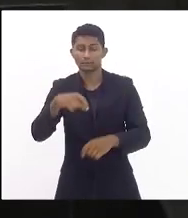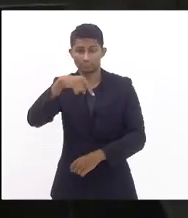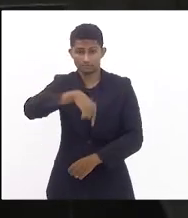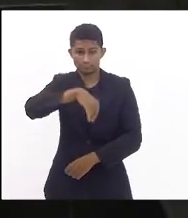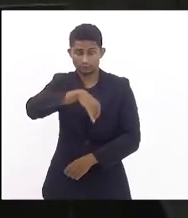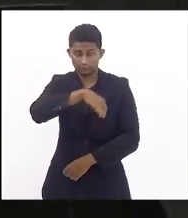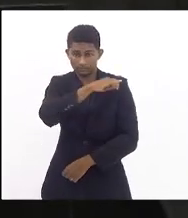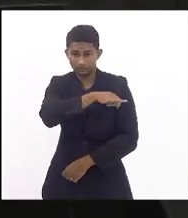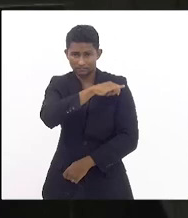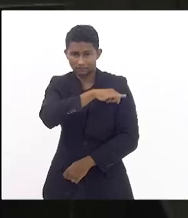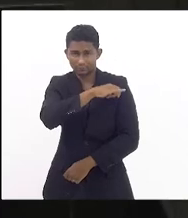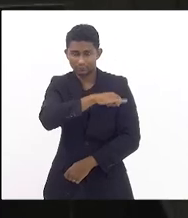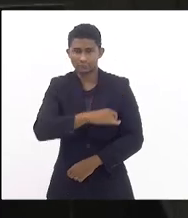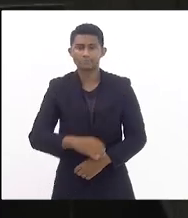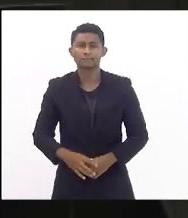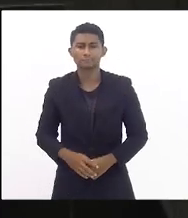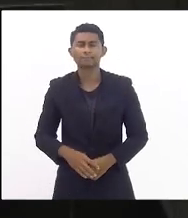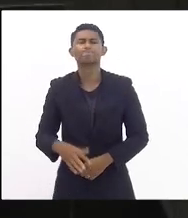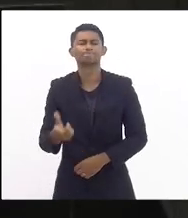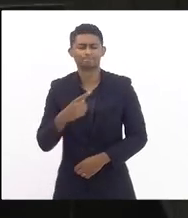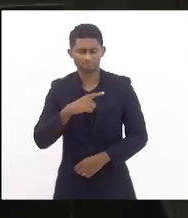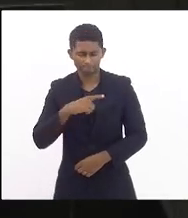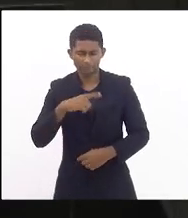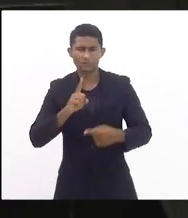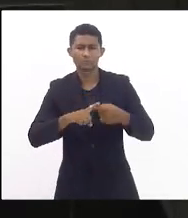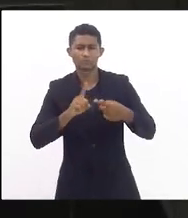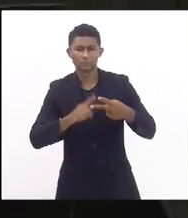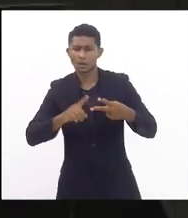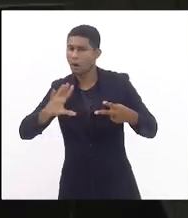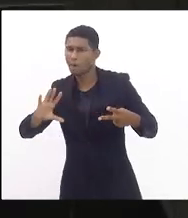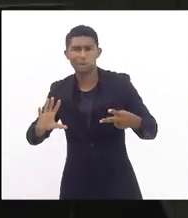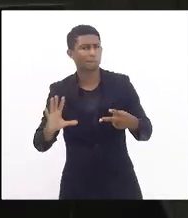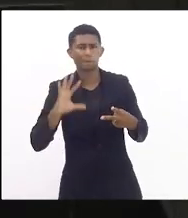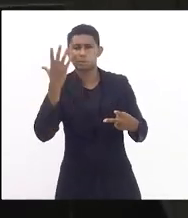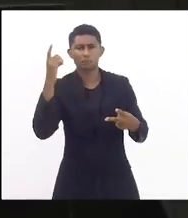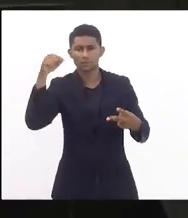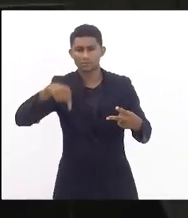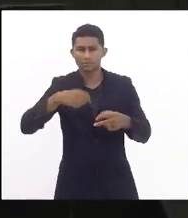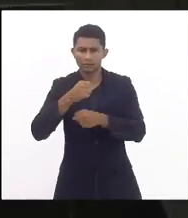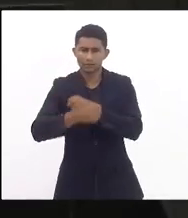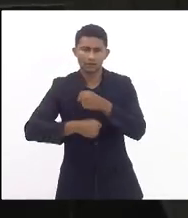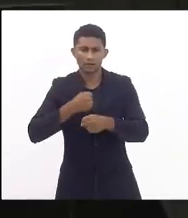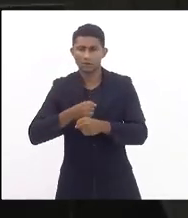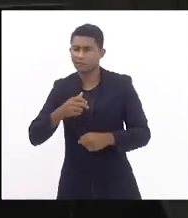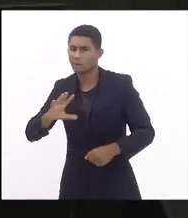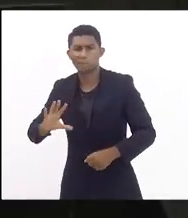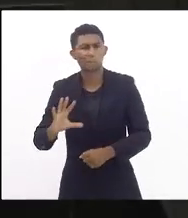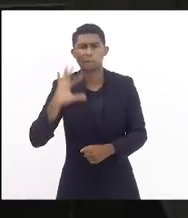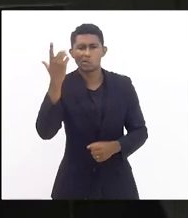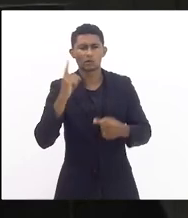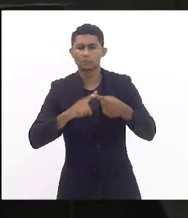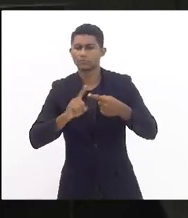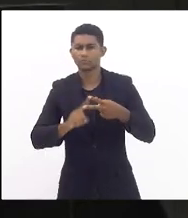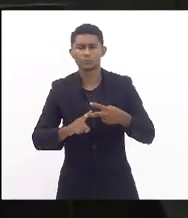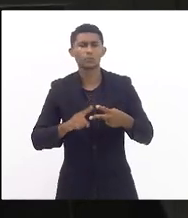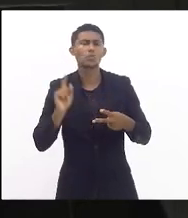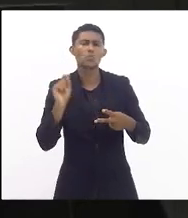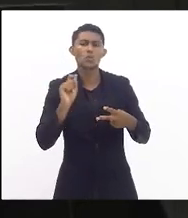foi fruto de duas tragédias este ano de 22. A